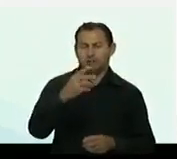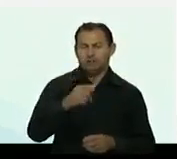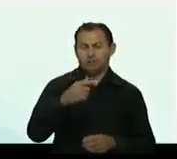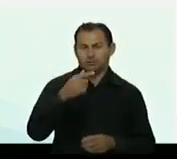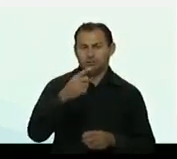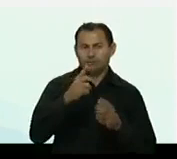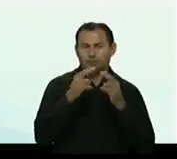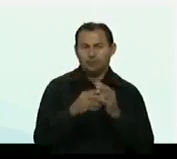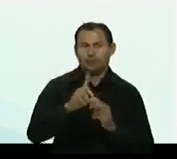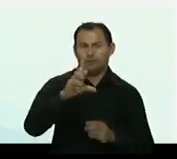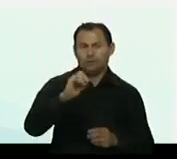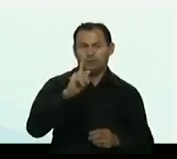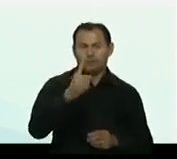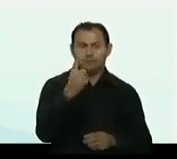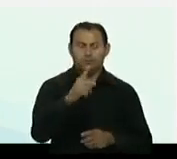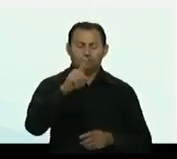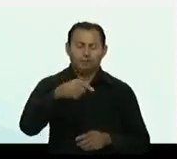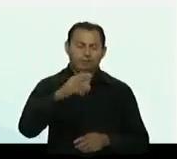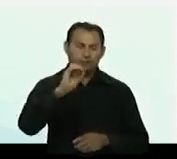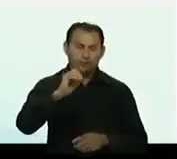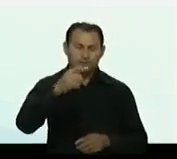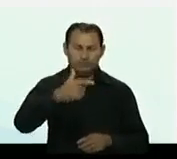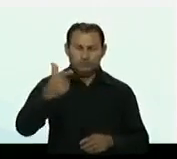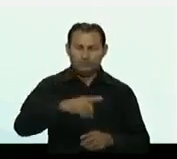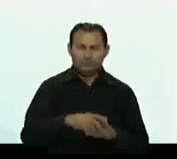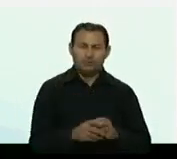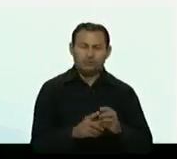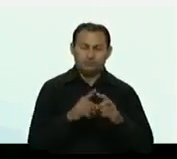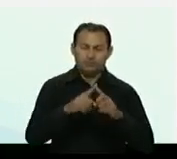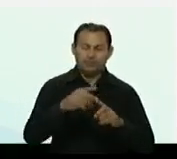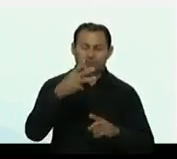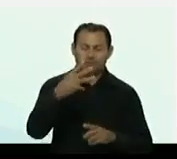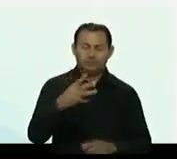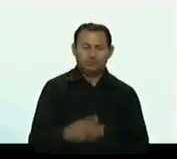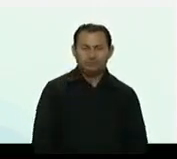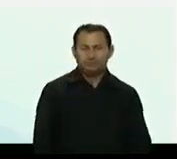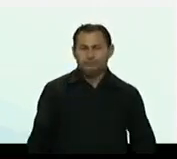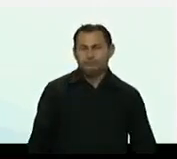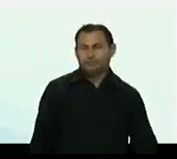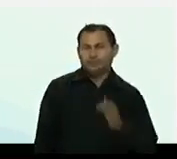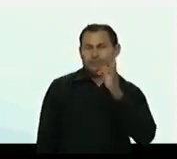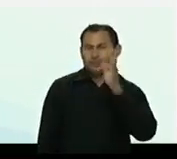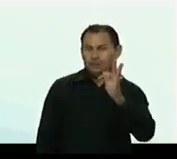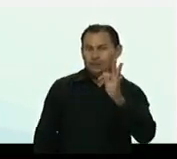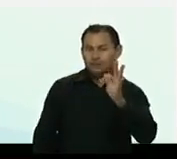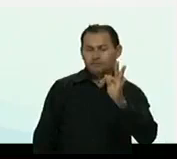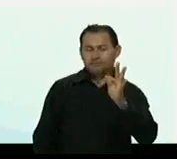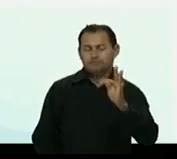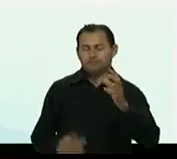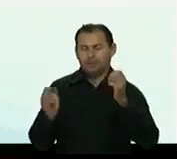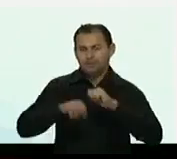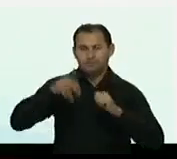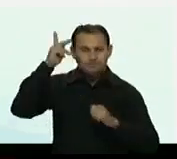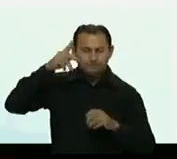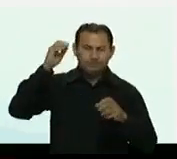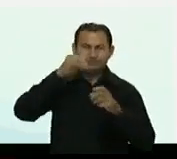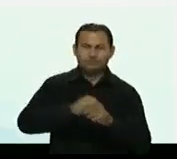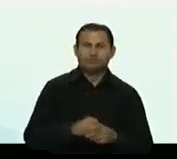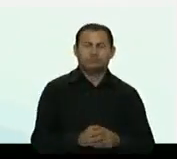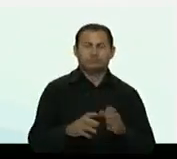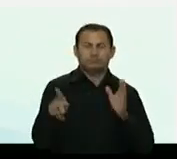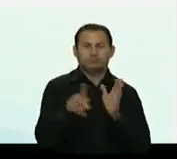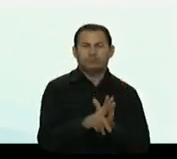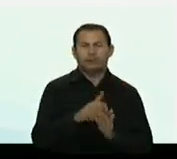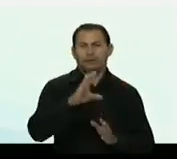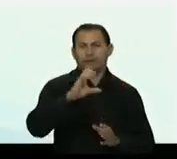é igual a log de 1,022 elevado a t. O t aqui, ó, ele está como potência. Aplicando as